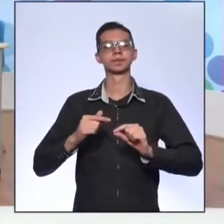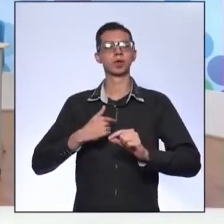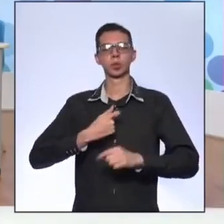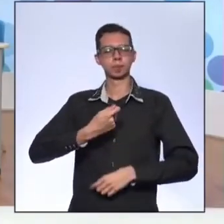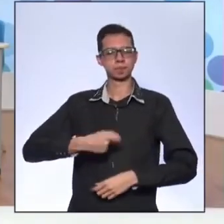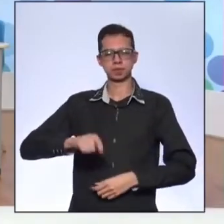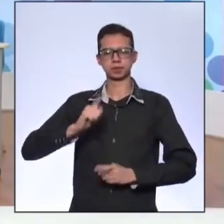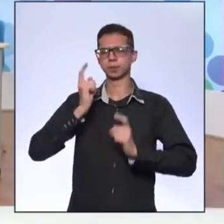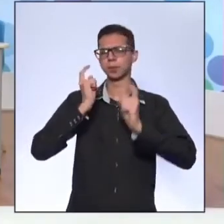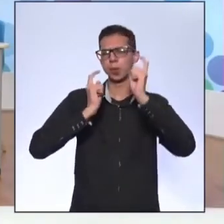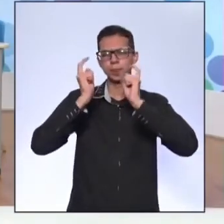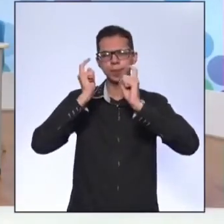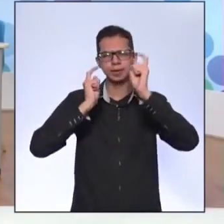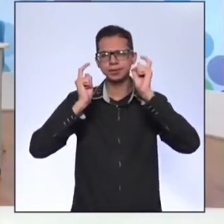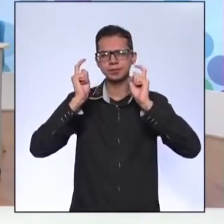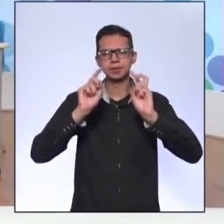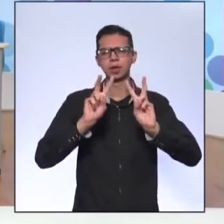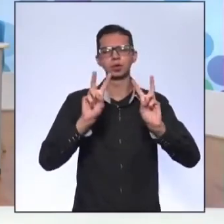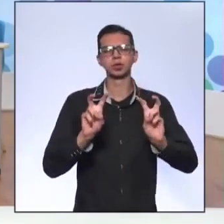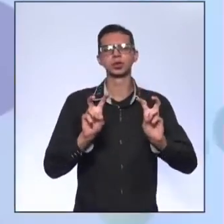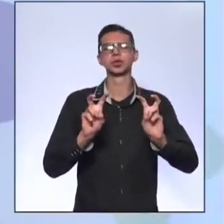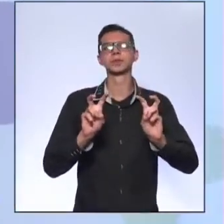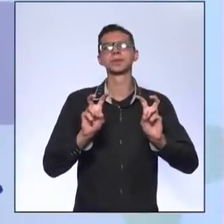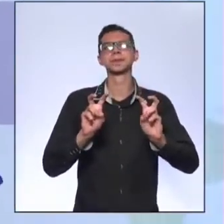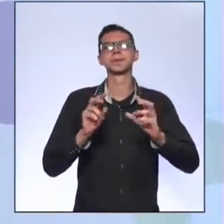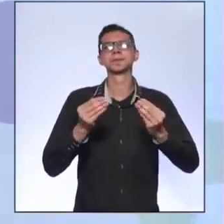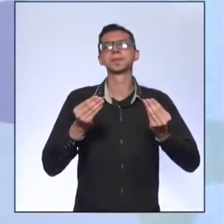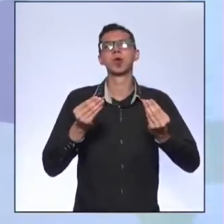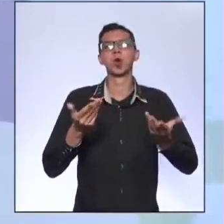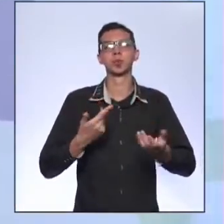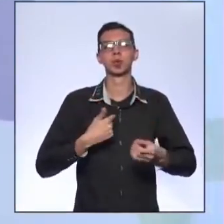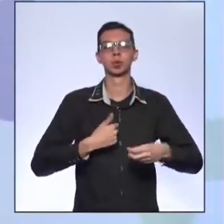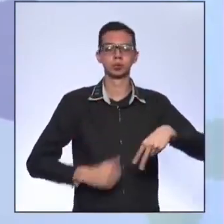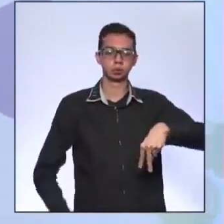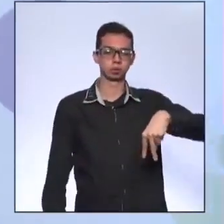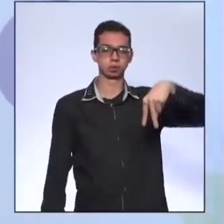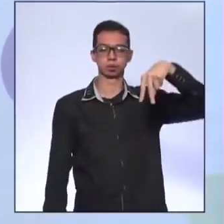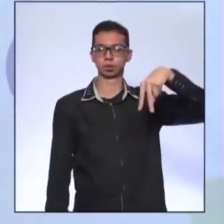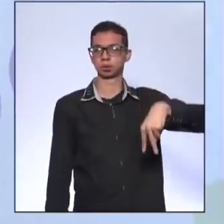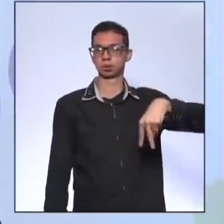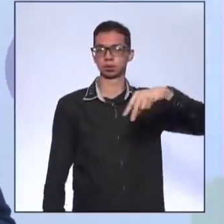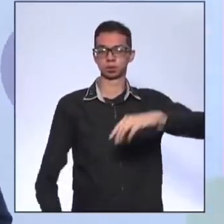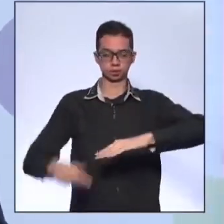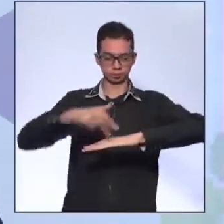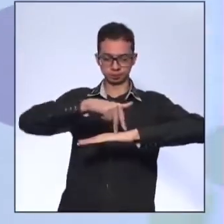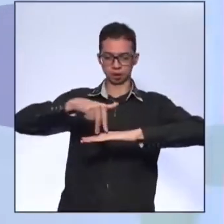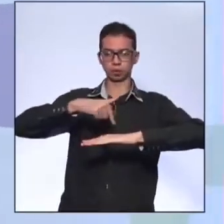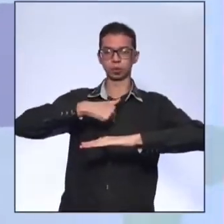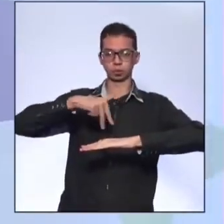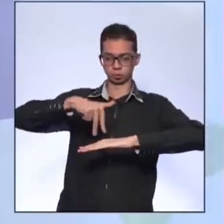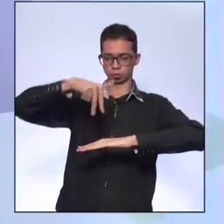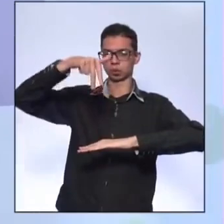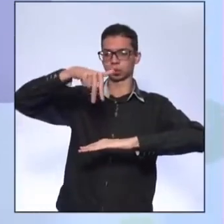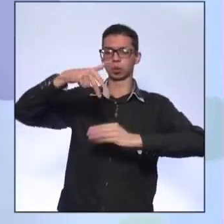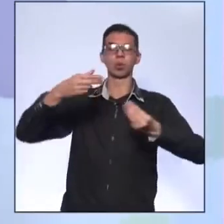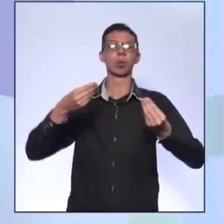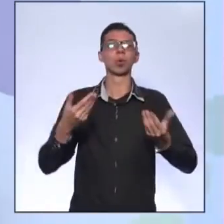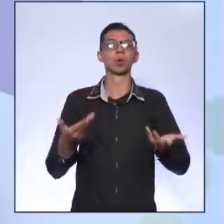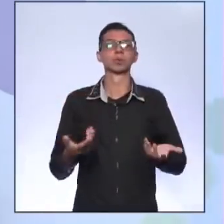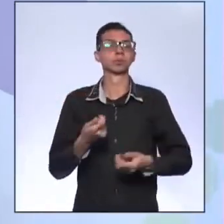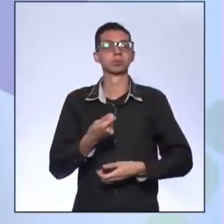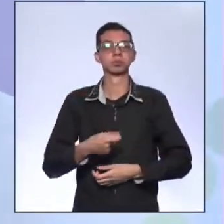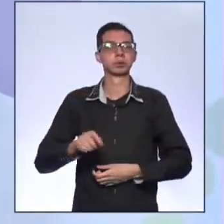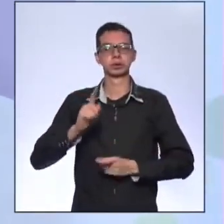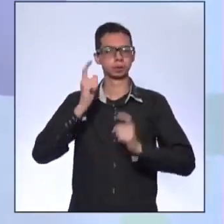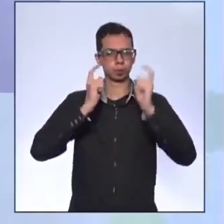que me preocupar com a questão de como que eu vou fazer para flutuar pelo palco, eu vou poder, então,